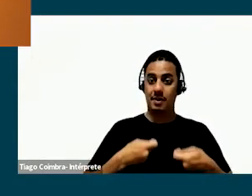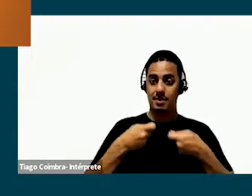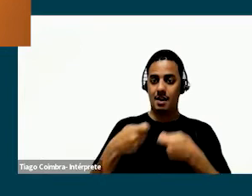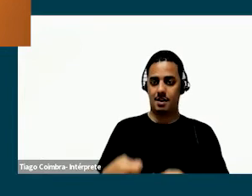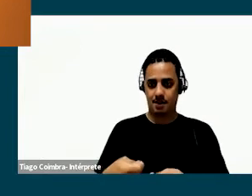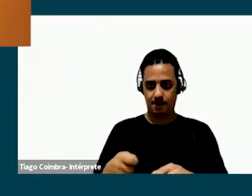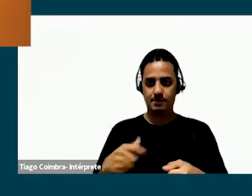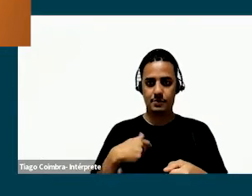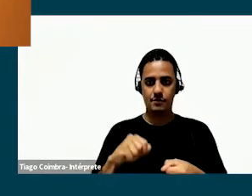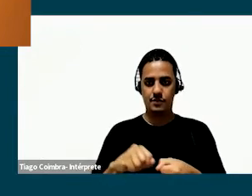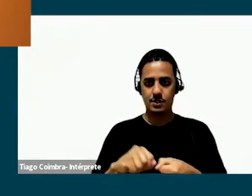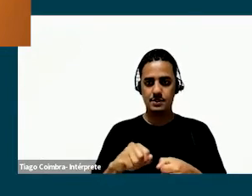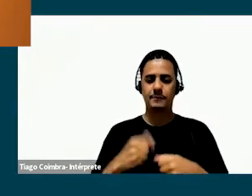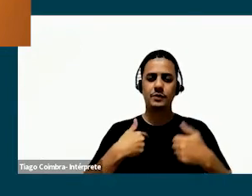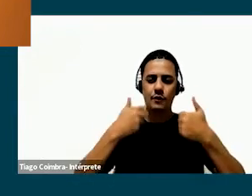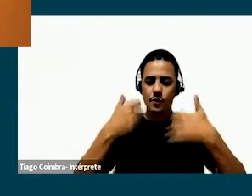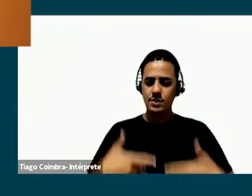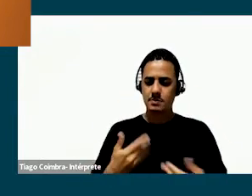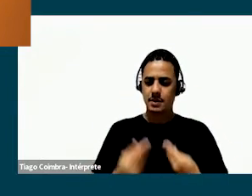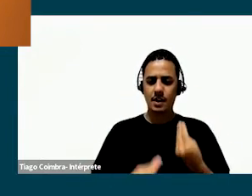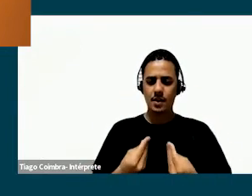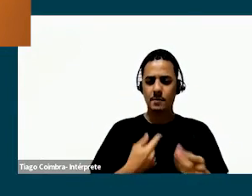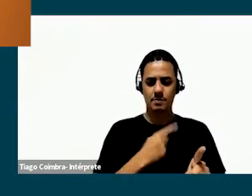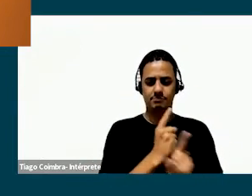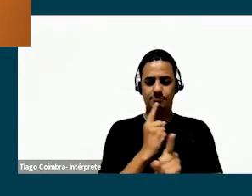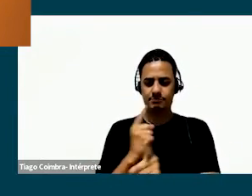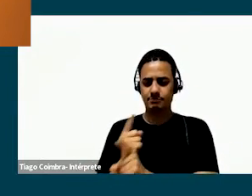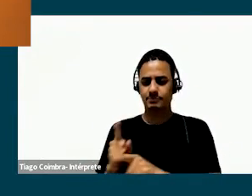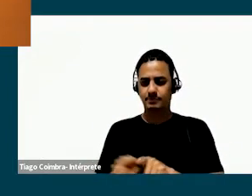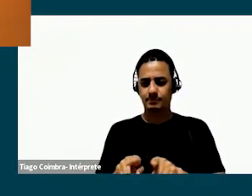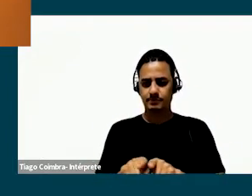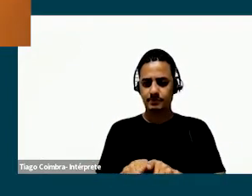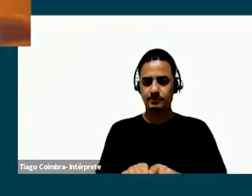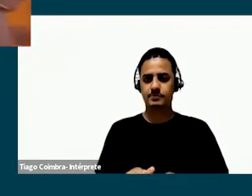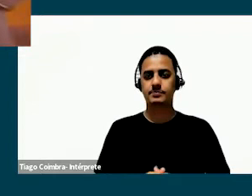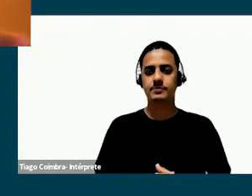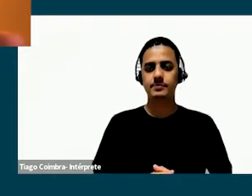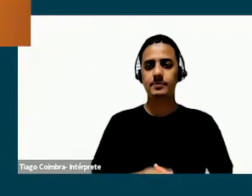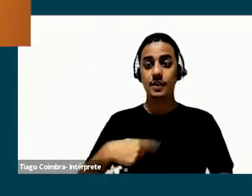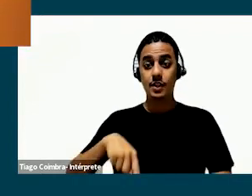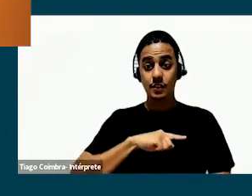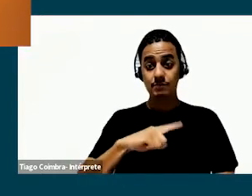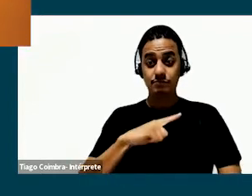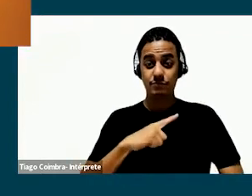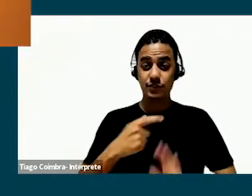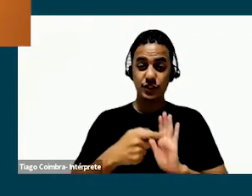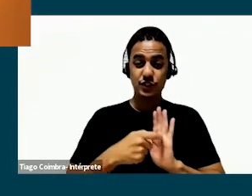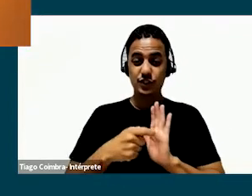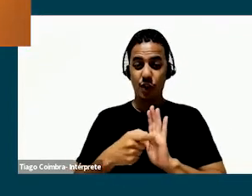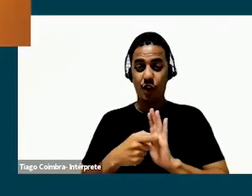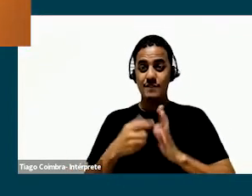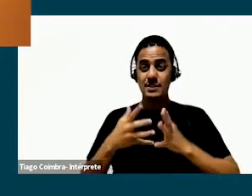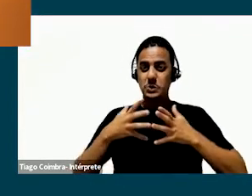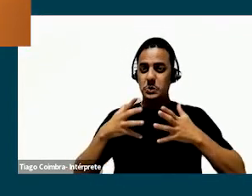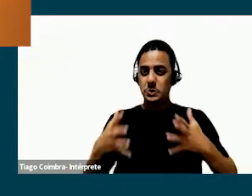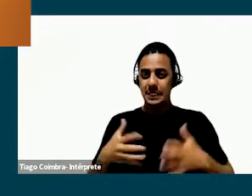entrega e vou explicar algumas coisas como eu cheguei aqui. A gente tinha um software muito grande para ser entregue